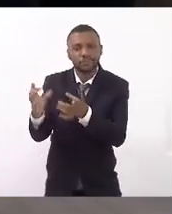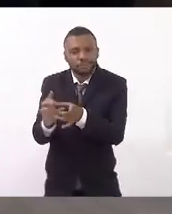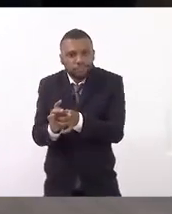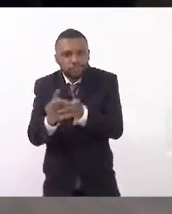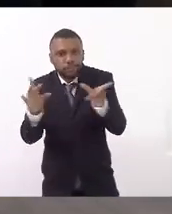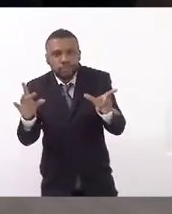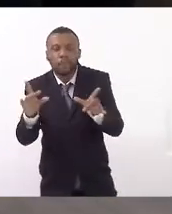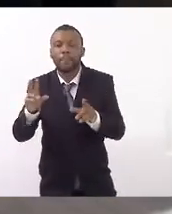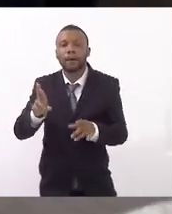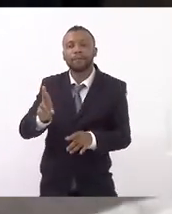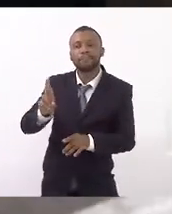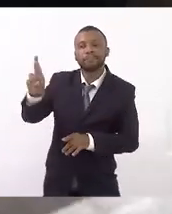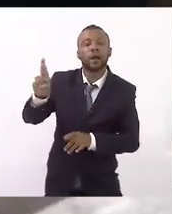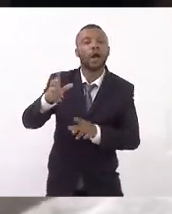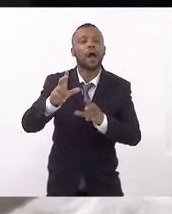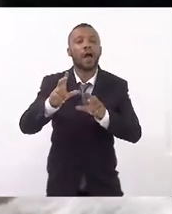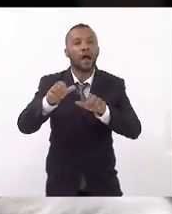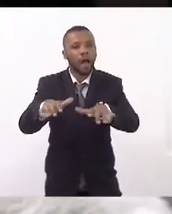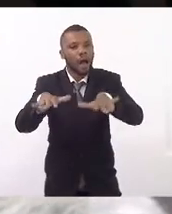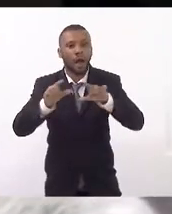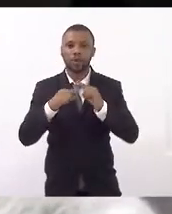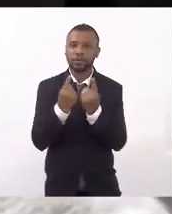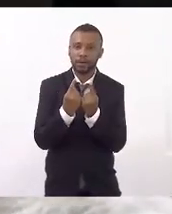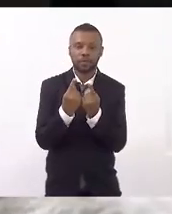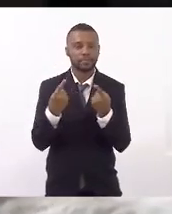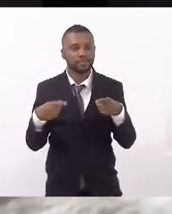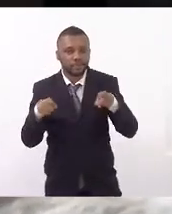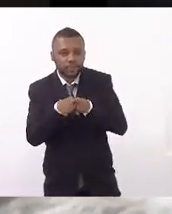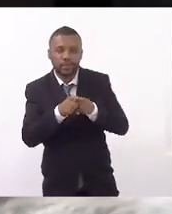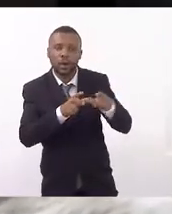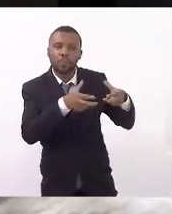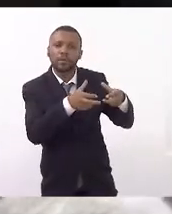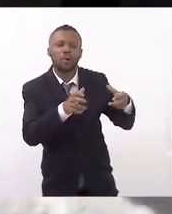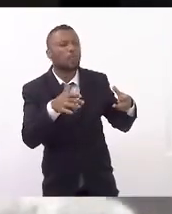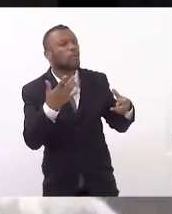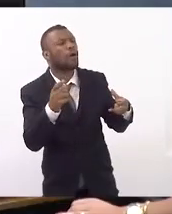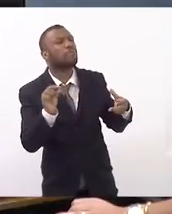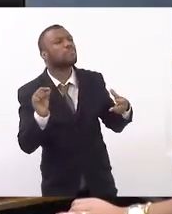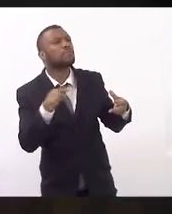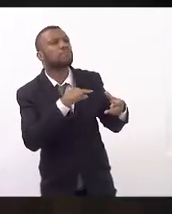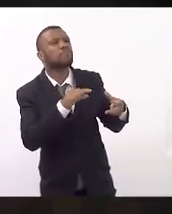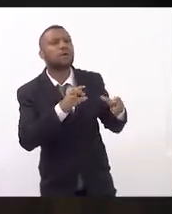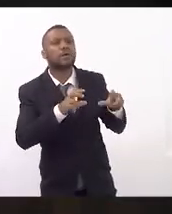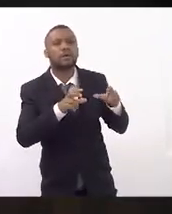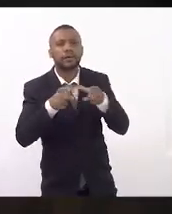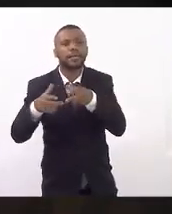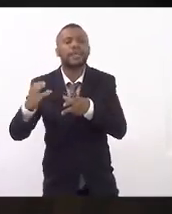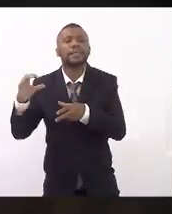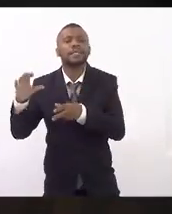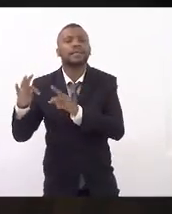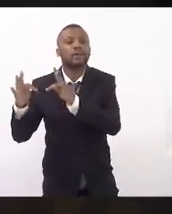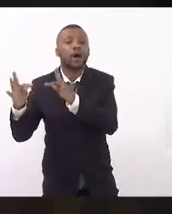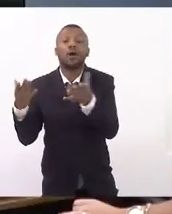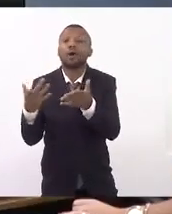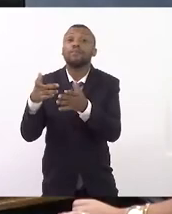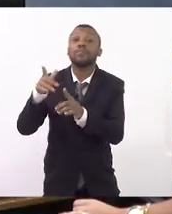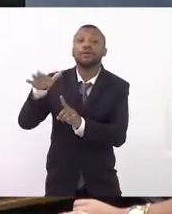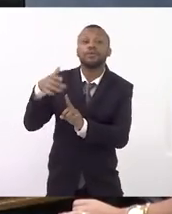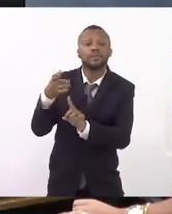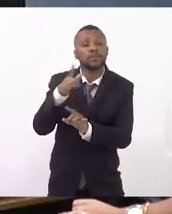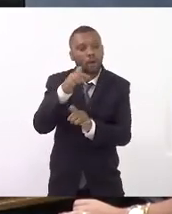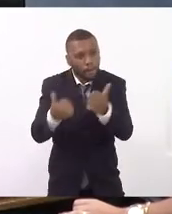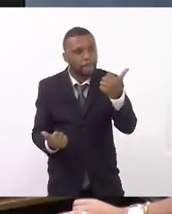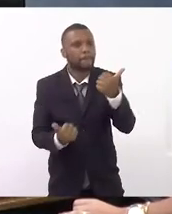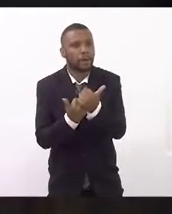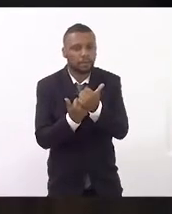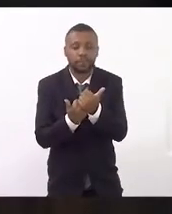as audiências ao lado da comissão que você falou. Você falou qual comissão? Não, Ciência e Tecnologia. Agora eu vou chamar a Economia. Então, o parecer é